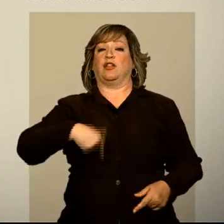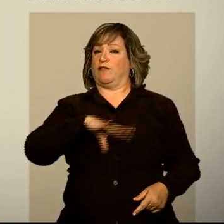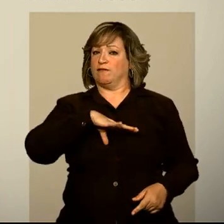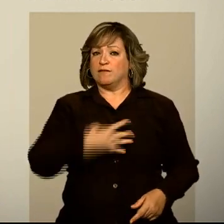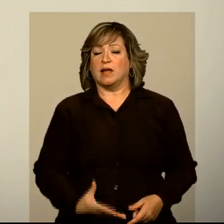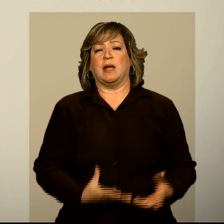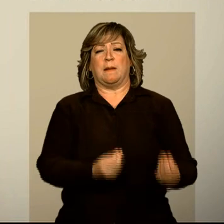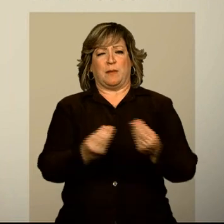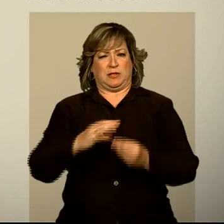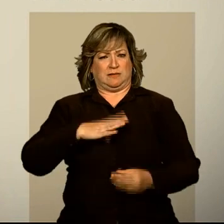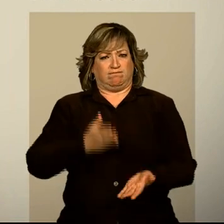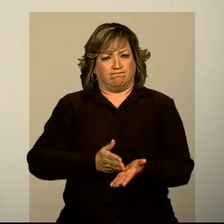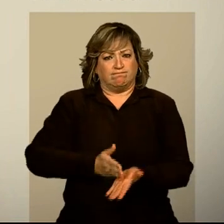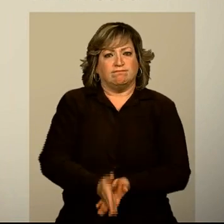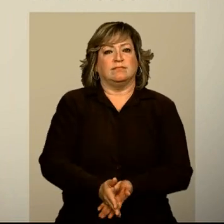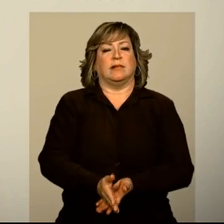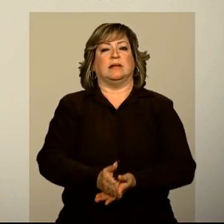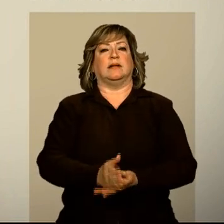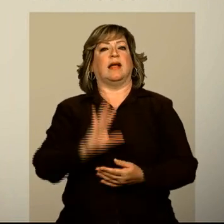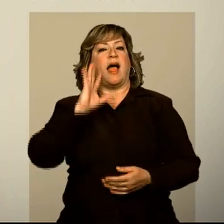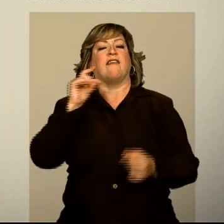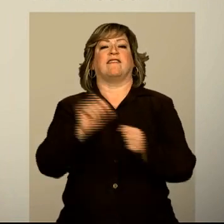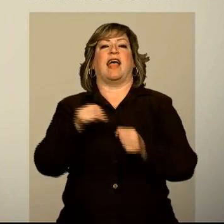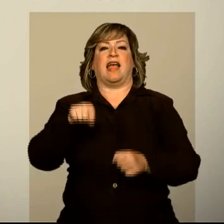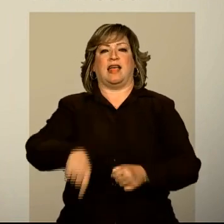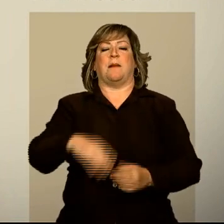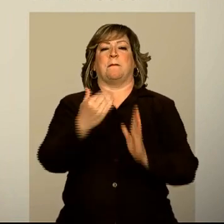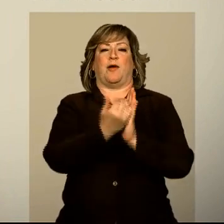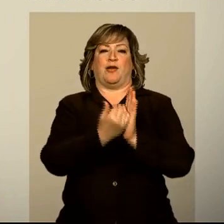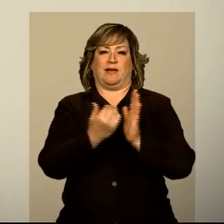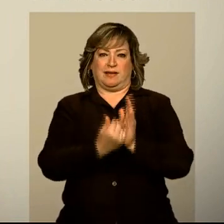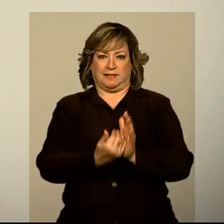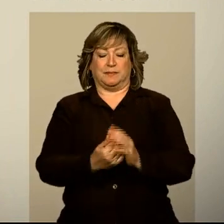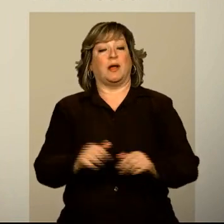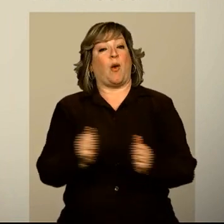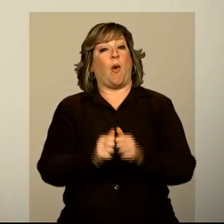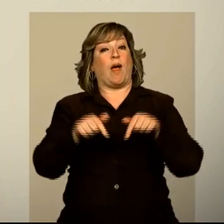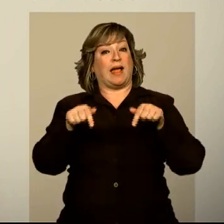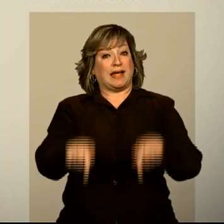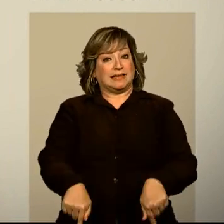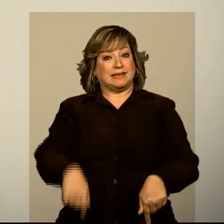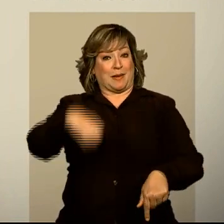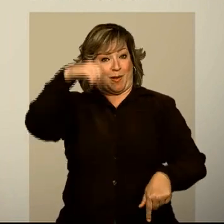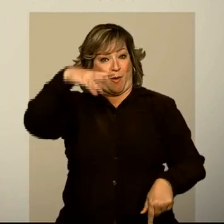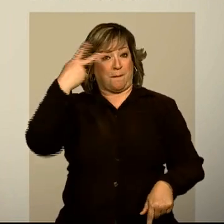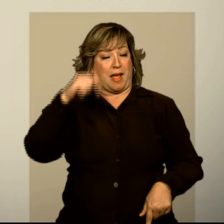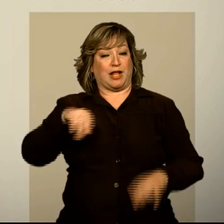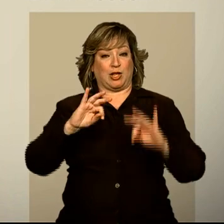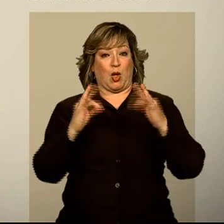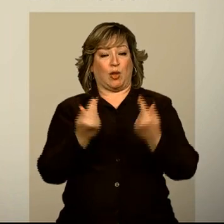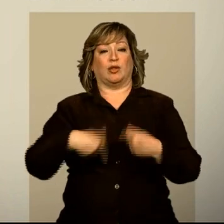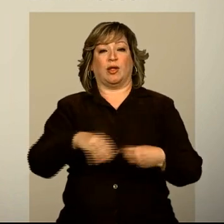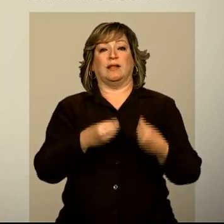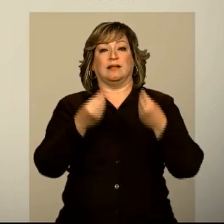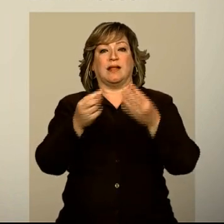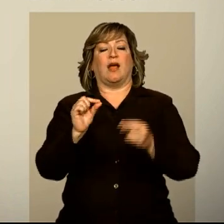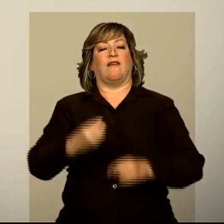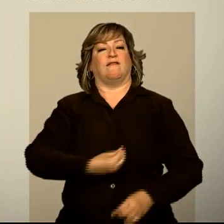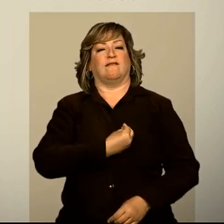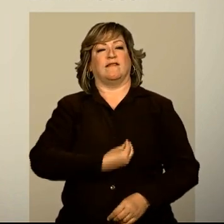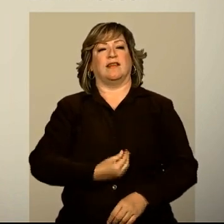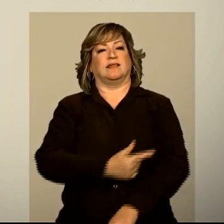somos em frente com muita determinação e criamos o luz para todos e com ele com luz para todos levamos